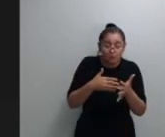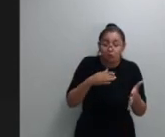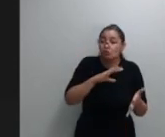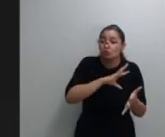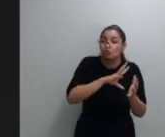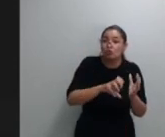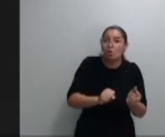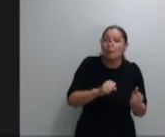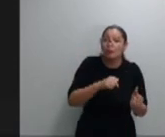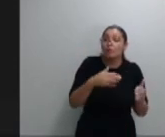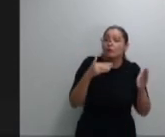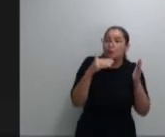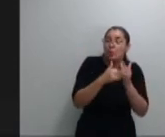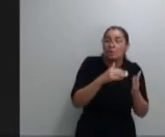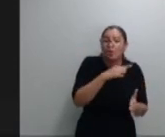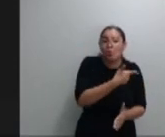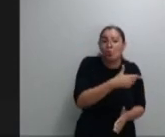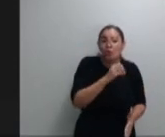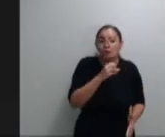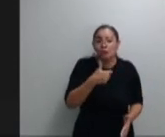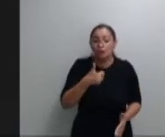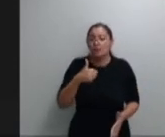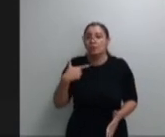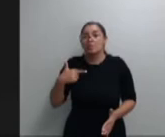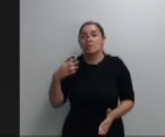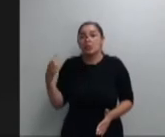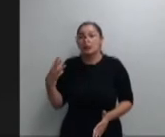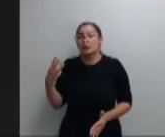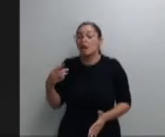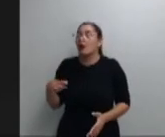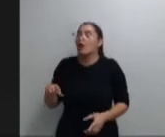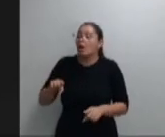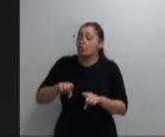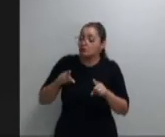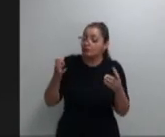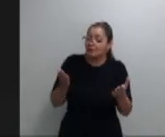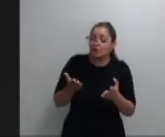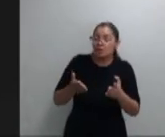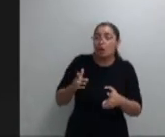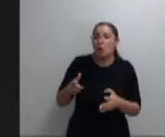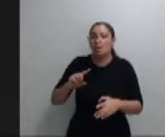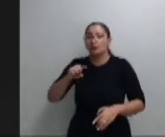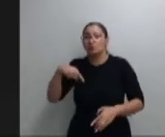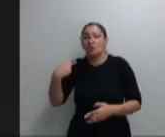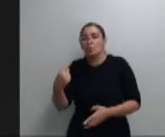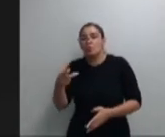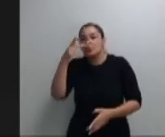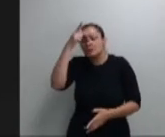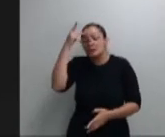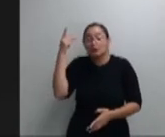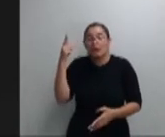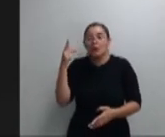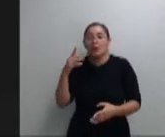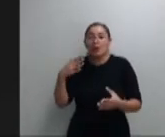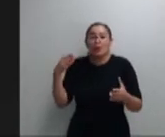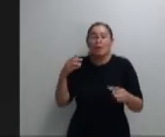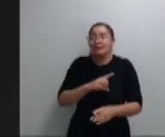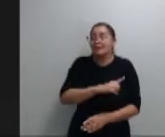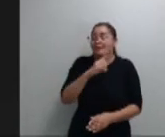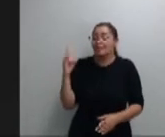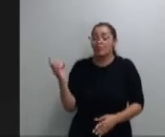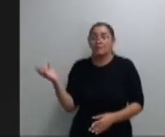já os recorrentes querem que se compute até 2016 ou seja até a data da entrega dos títulos